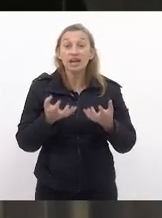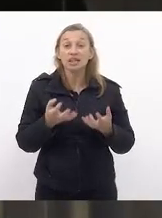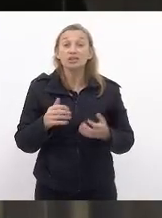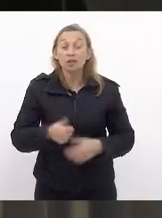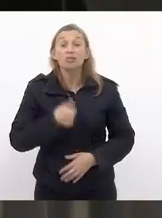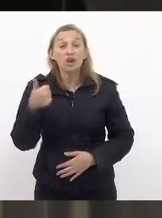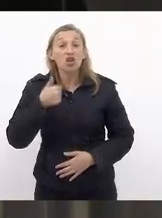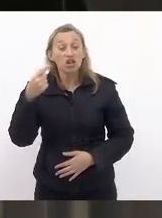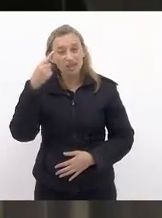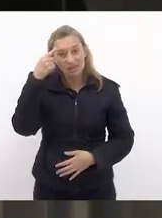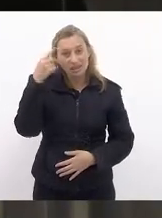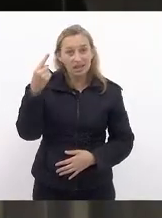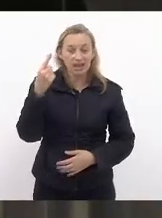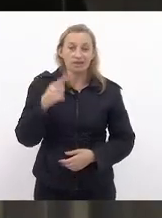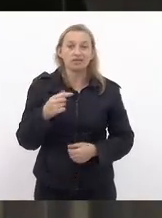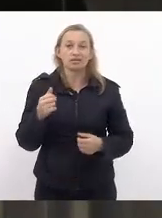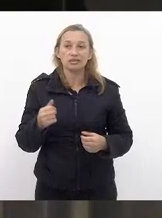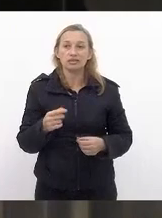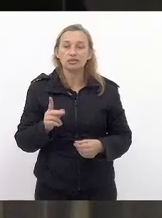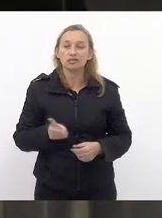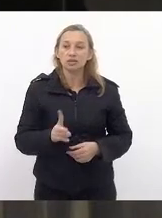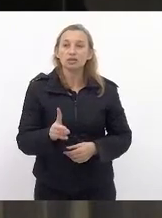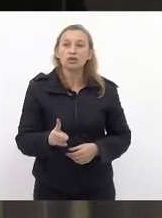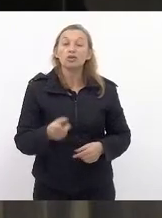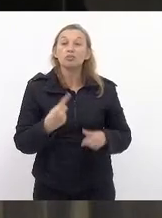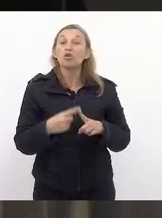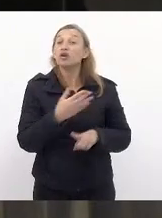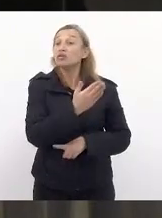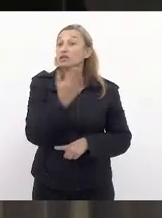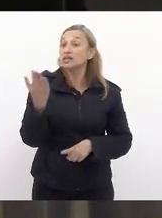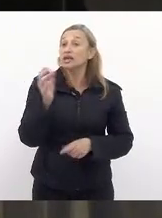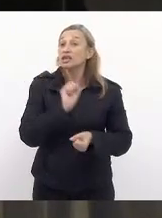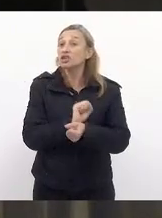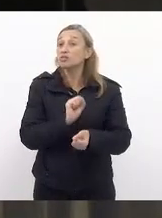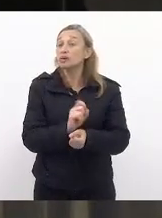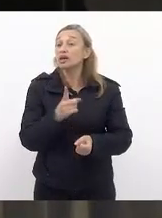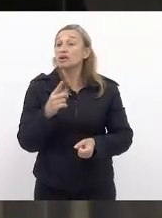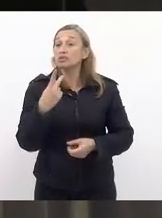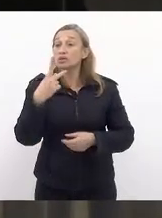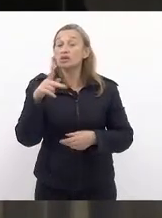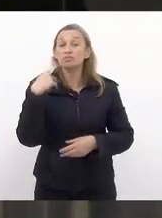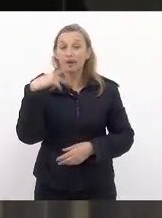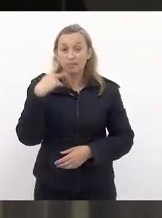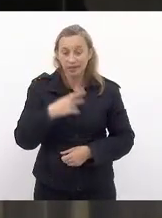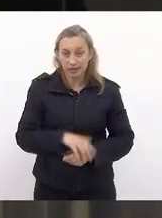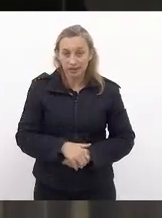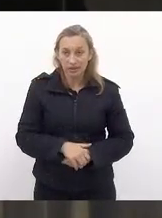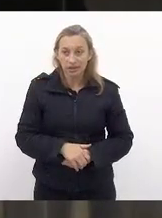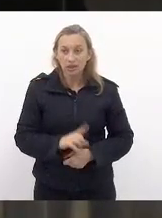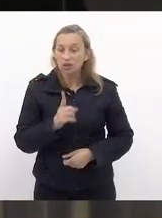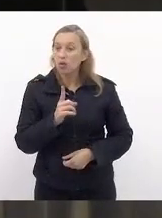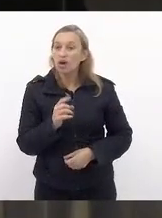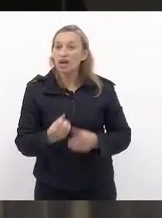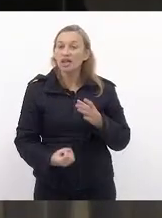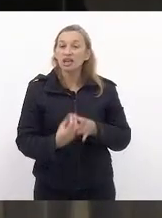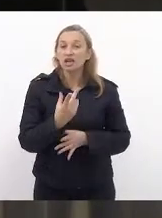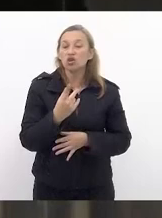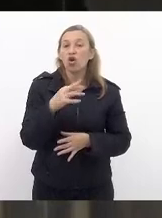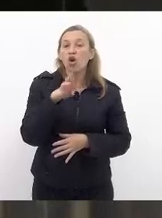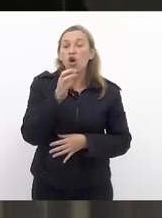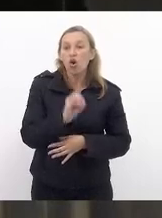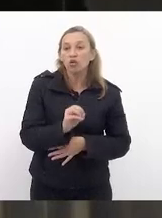queremos que as melhores ideias prevaleço porque isso que vocês esperam dos seus parlamentares não é criando